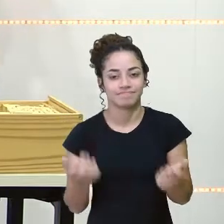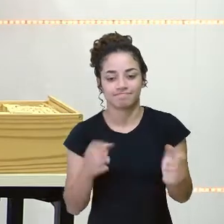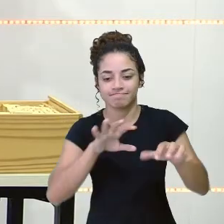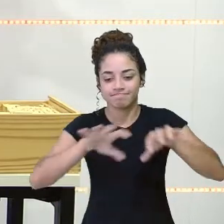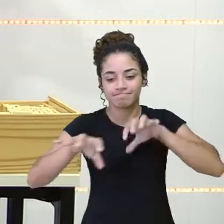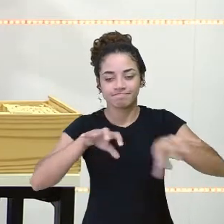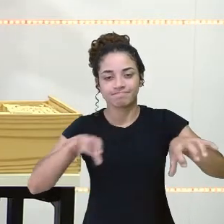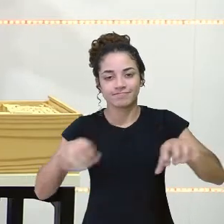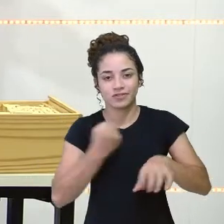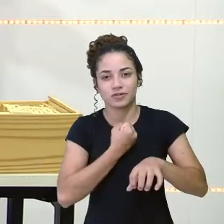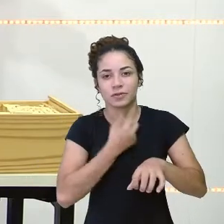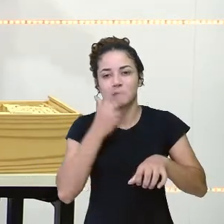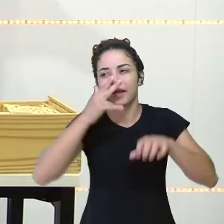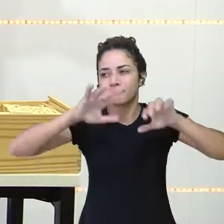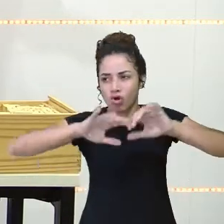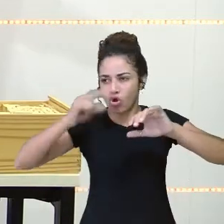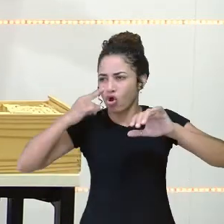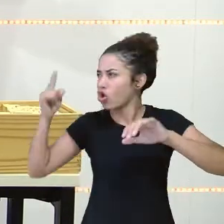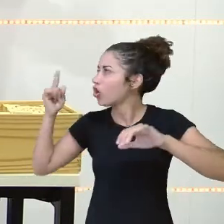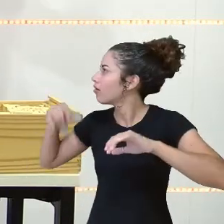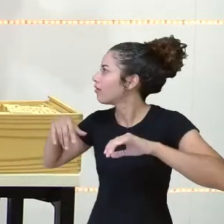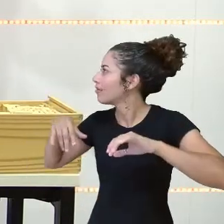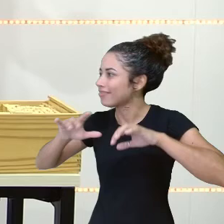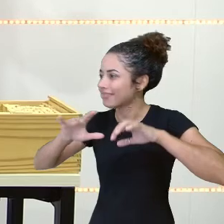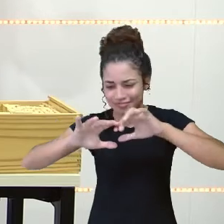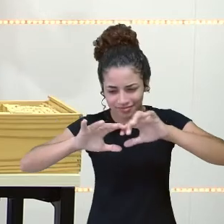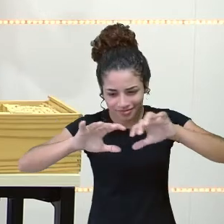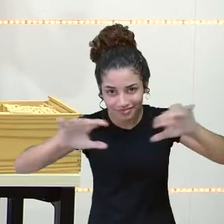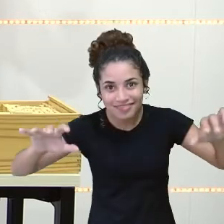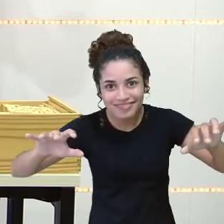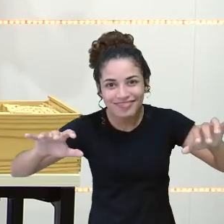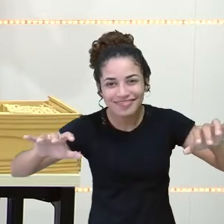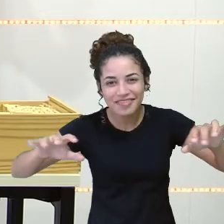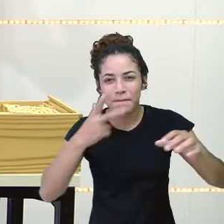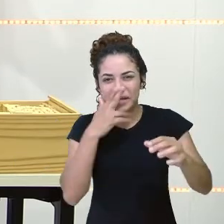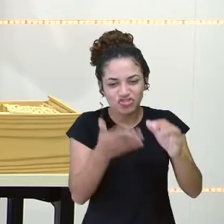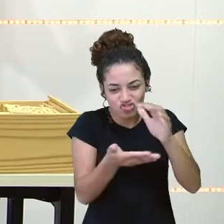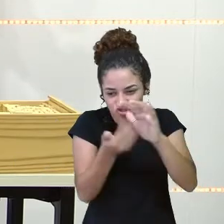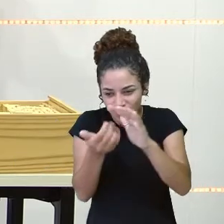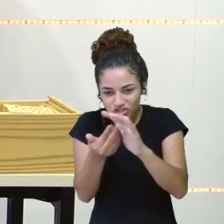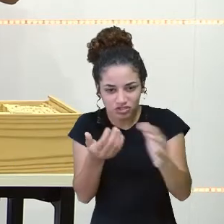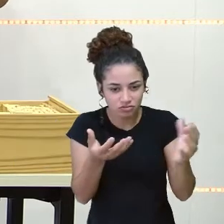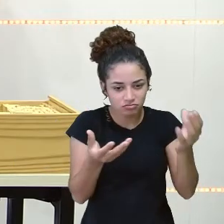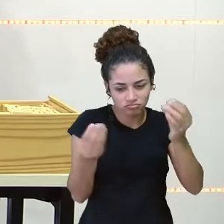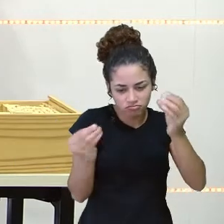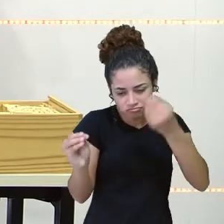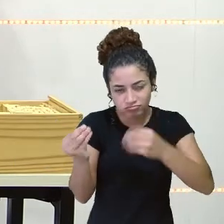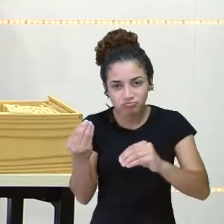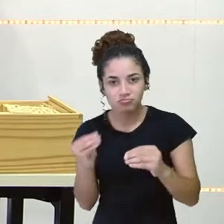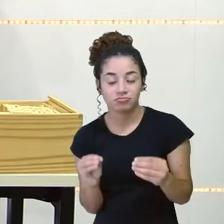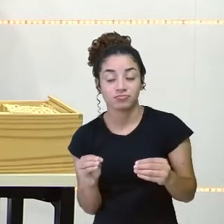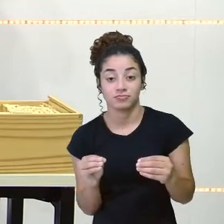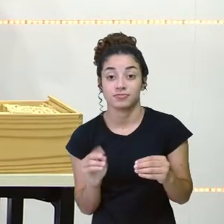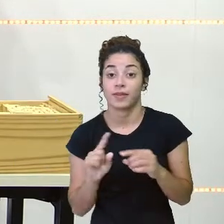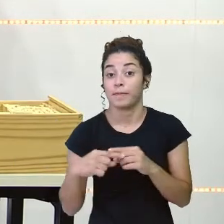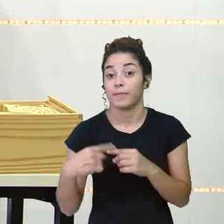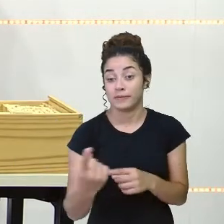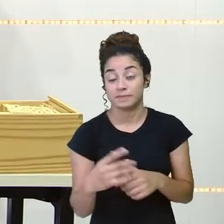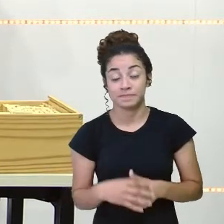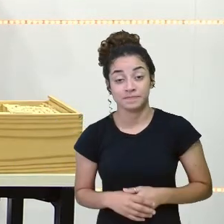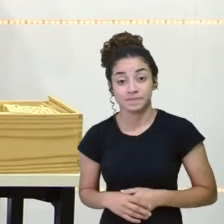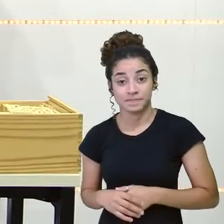decomposição, eu desmontei ali esse número, os dois números, e vou fazer